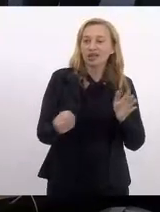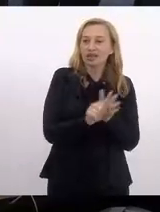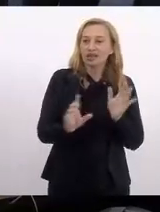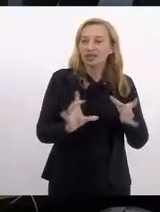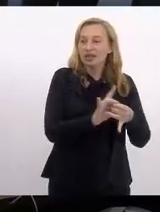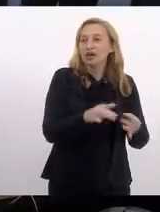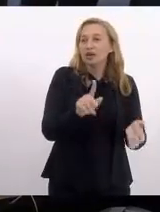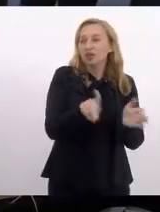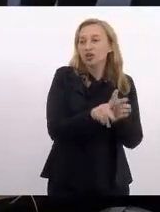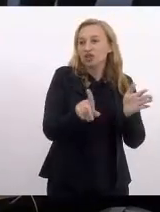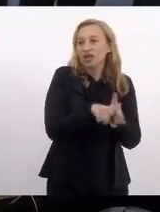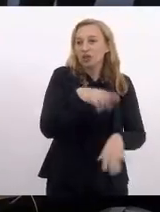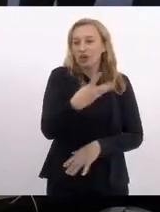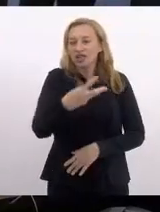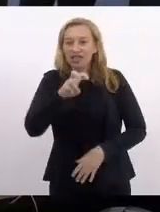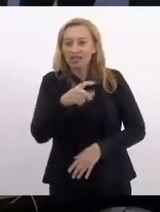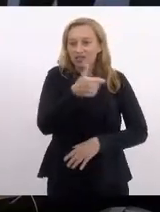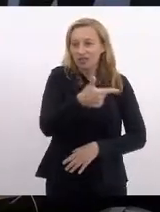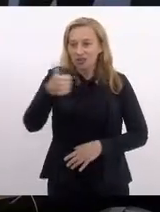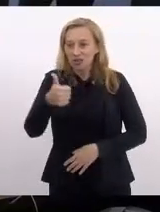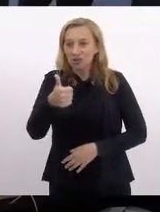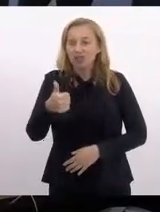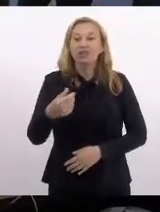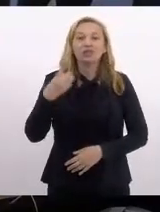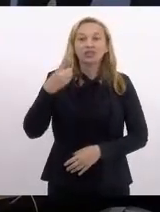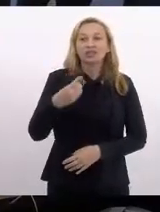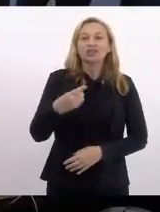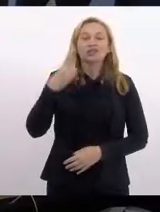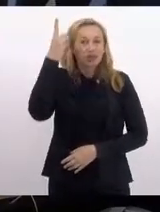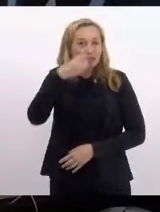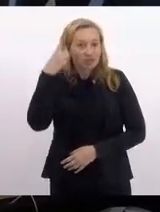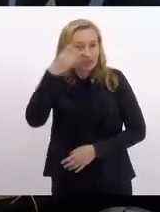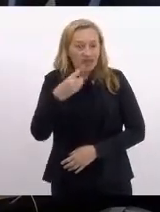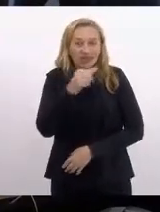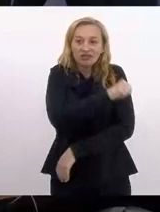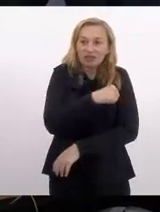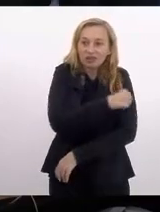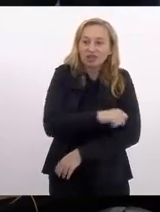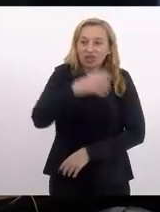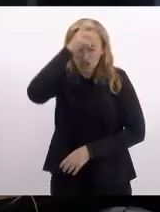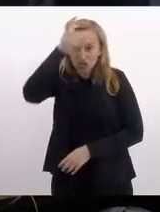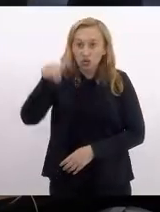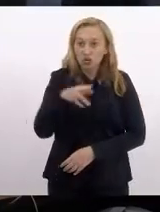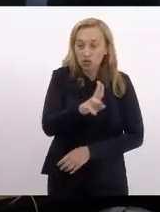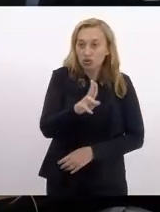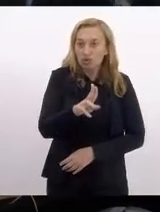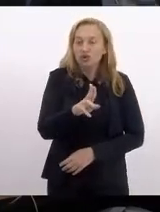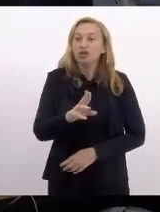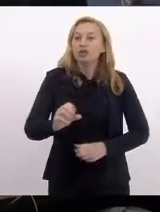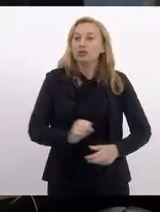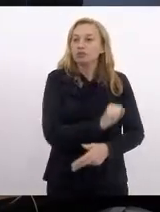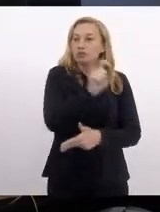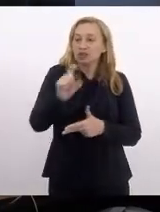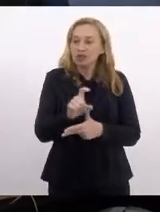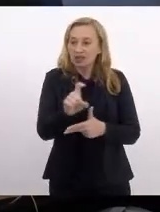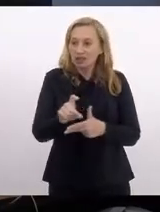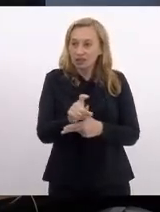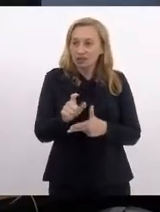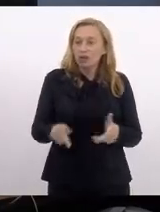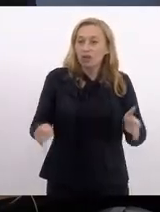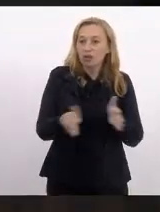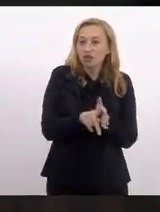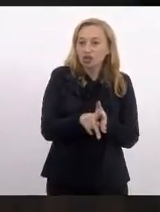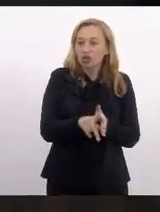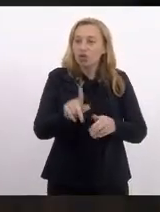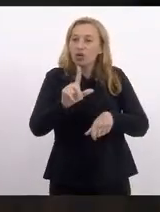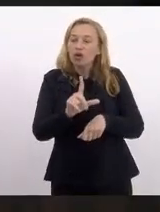emendada projeto de lei 46/95 ad21 de autoria da deputada enfermeira Rejane tia Ju que autoriza o poder executivo a instituir o